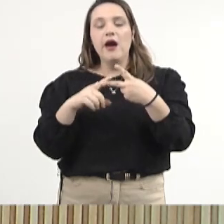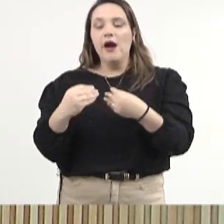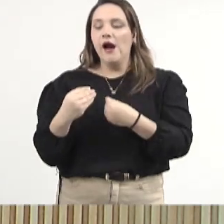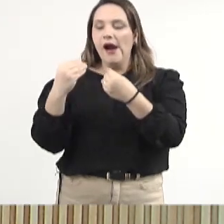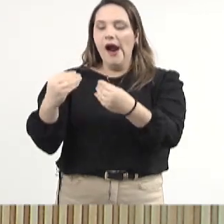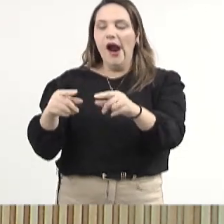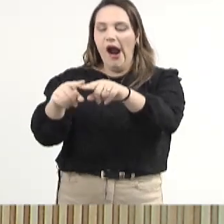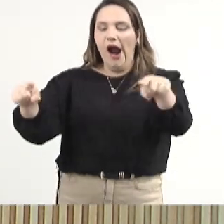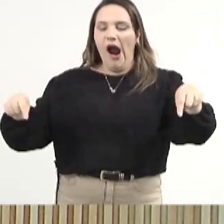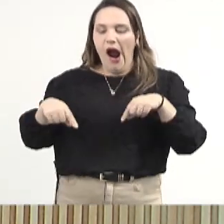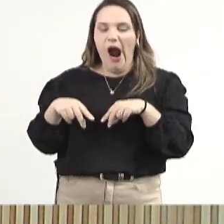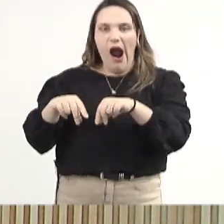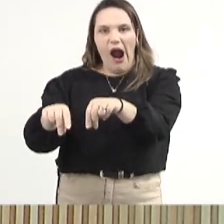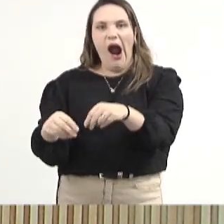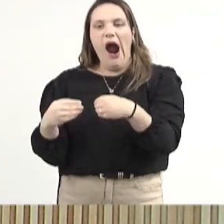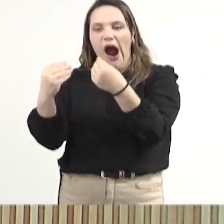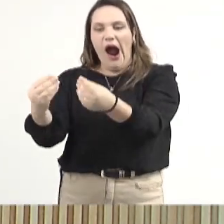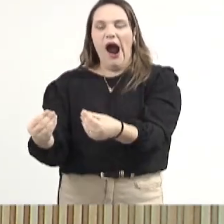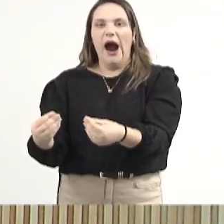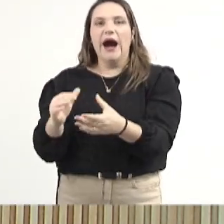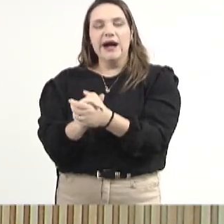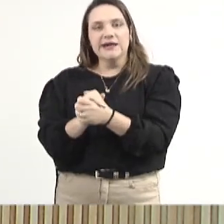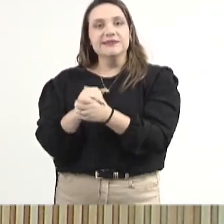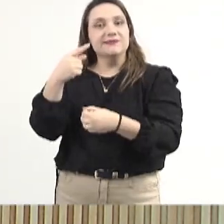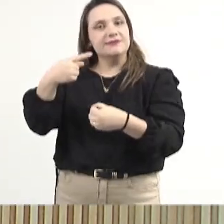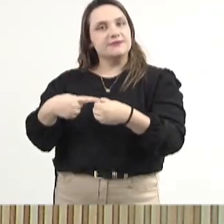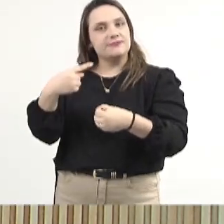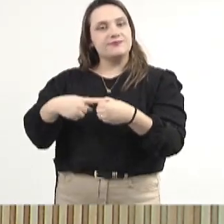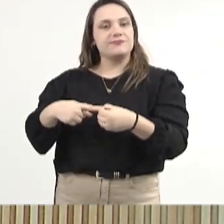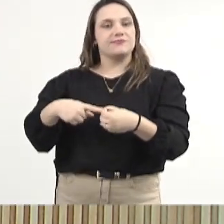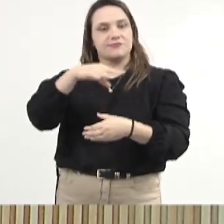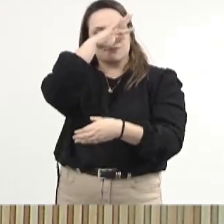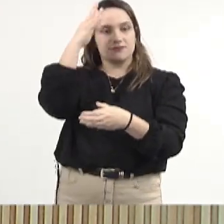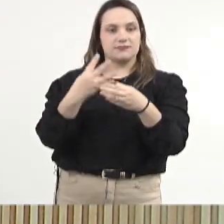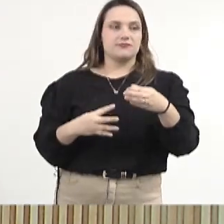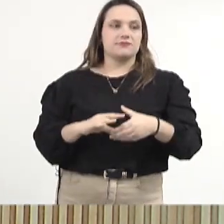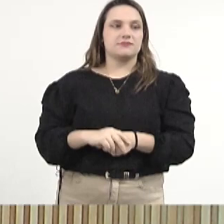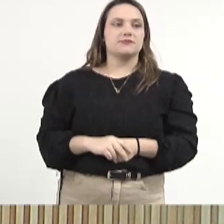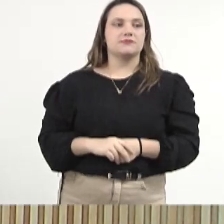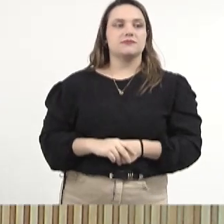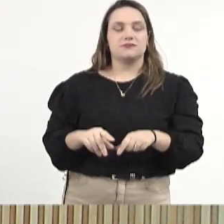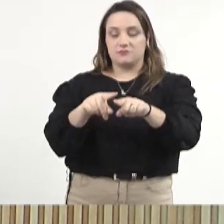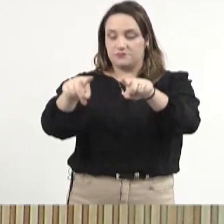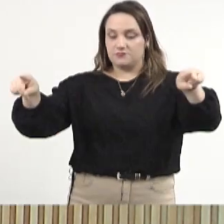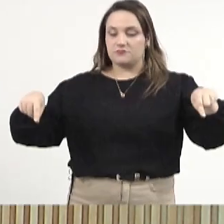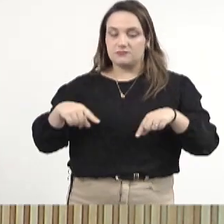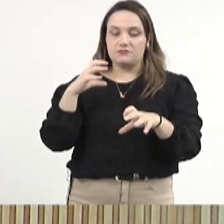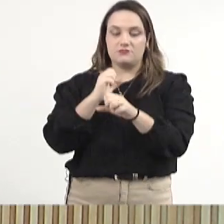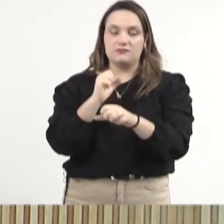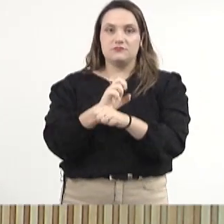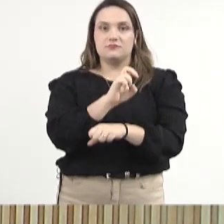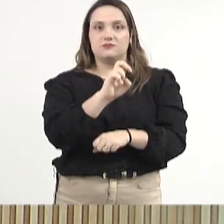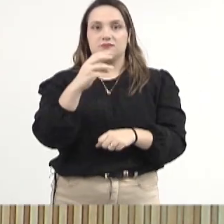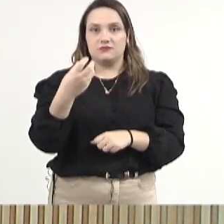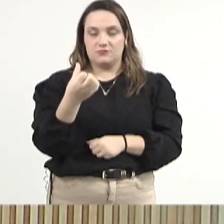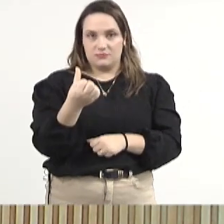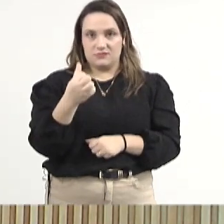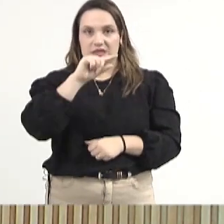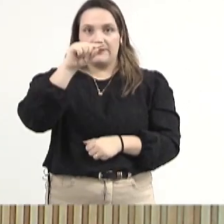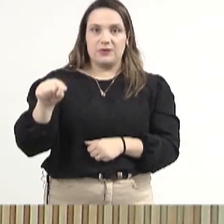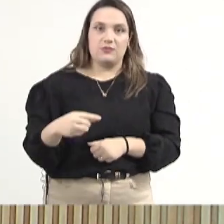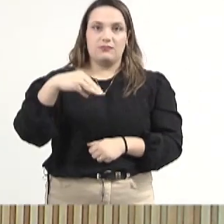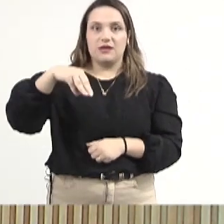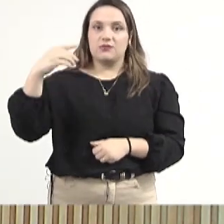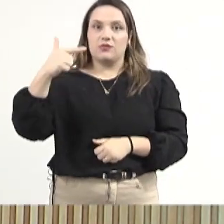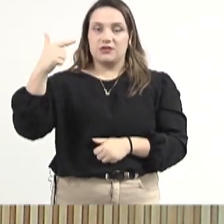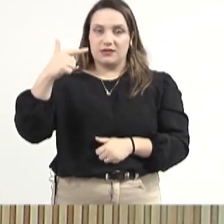imóvel com um encargo ao município, dessa vez município de Amambai. É uma área de 56 mil metros quadrados que, de acordo com a justificativa do